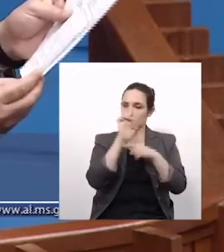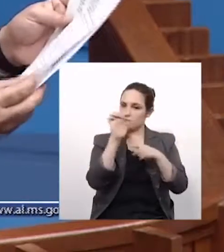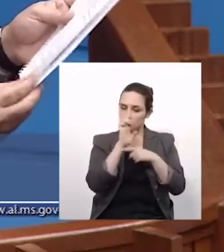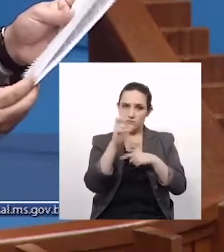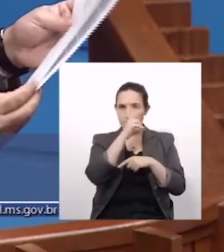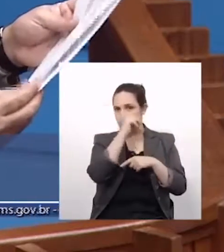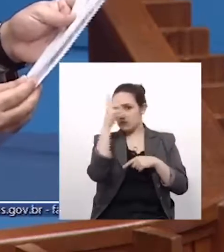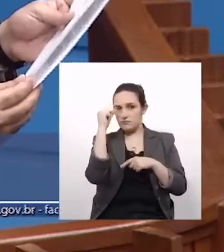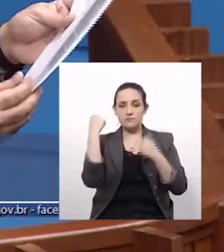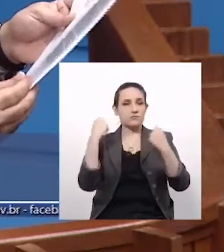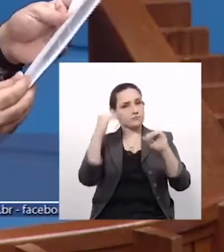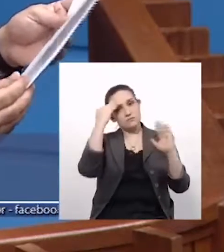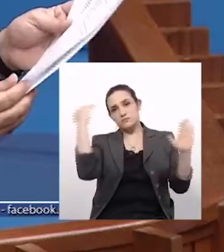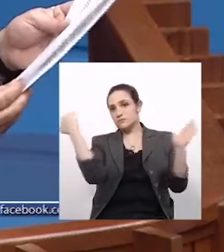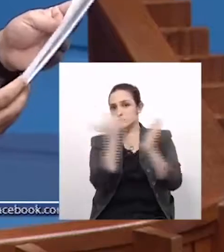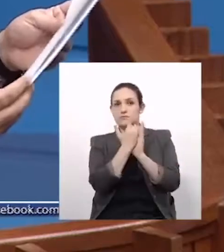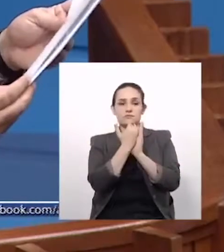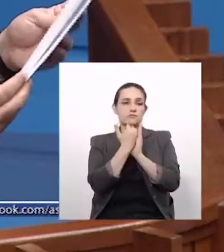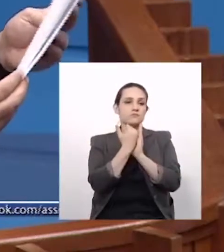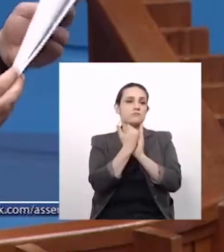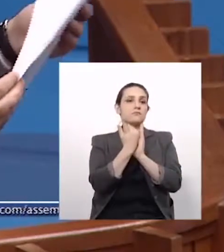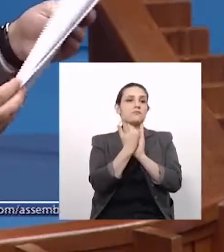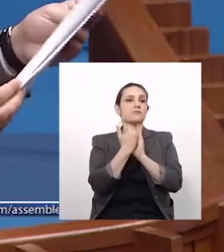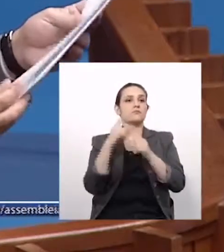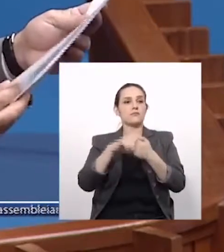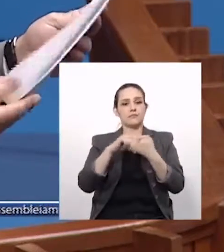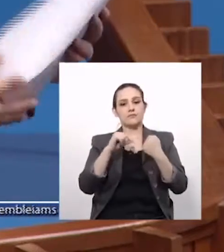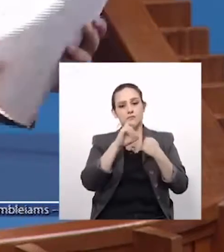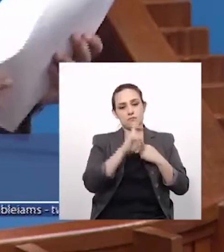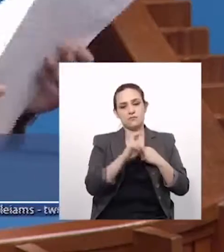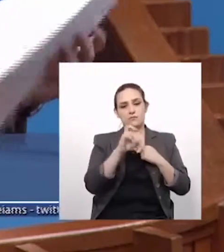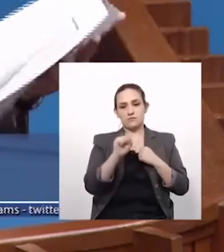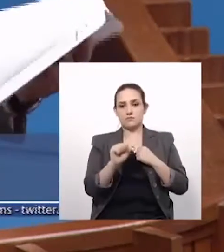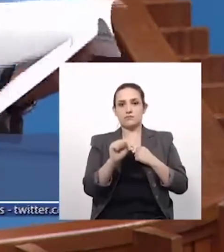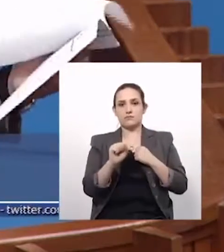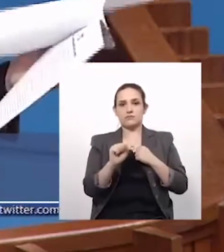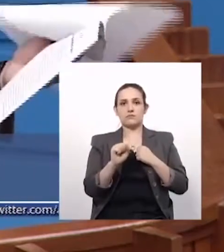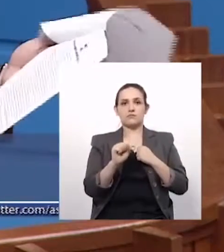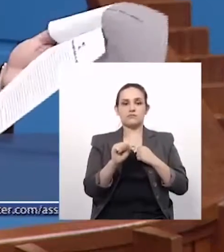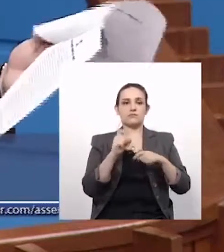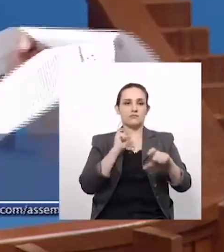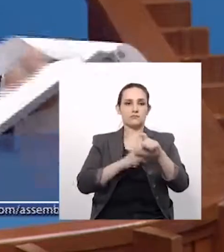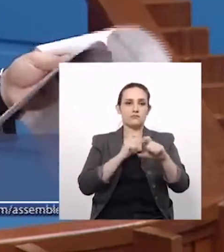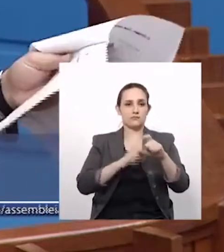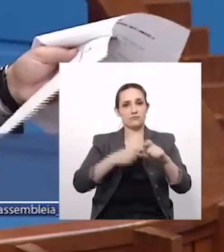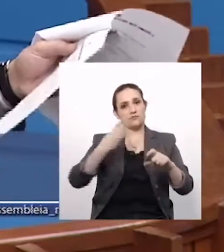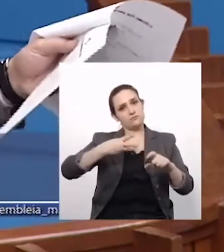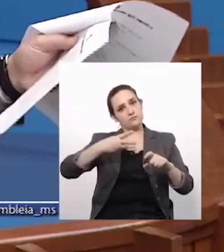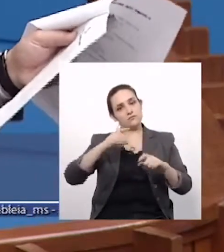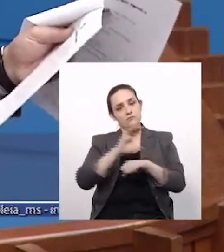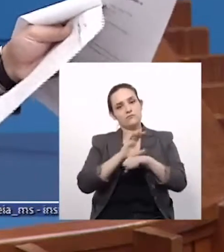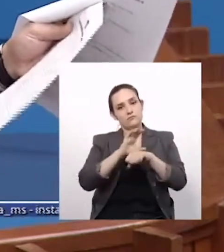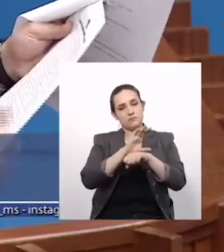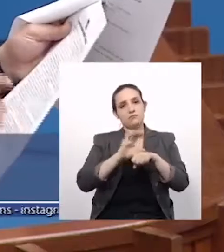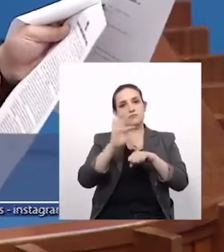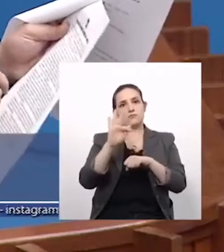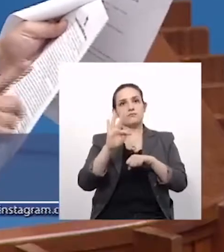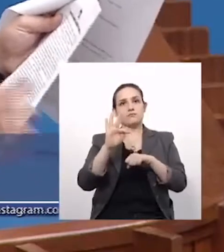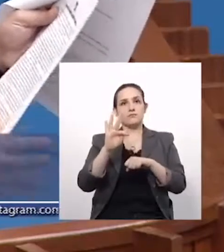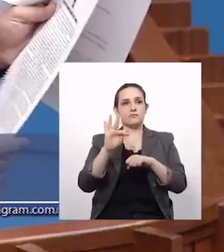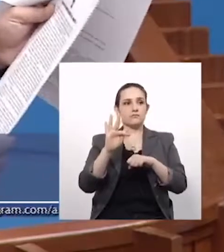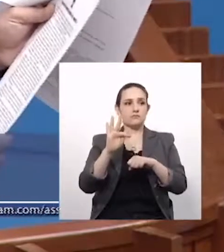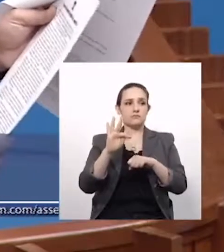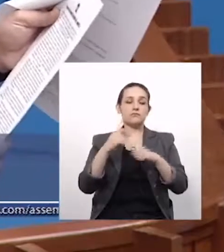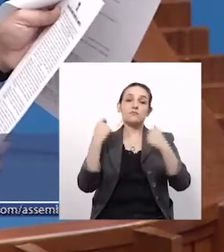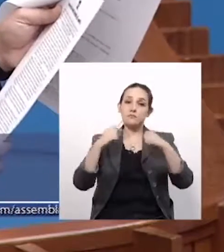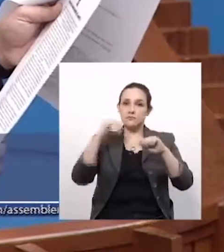municipal, deve obediência e respeito ao artigo 58, parágrafo 3º da Constituição Federal,